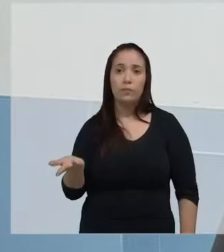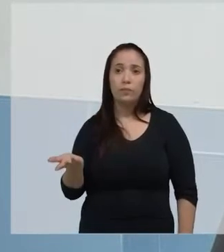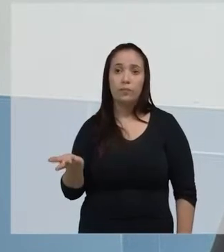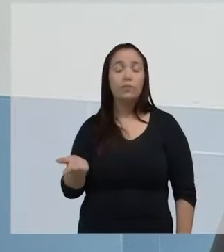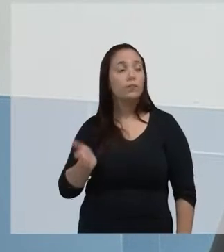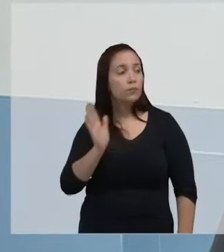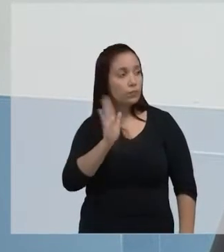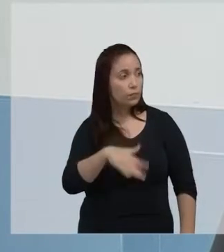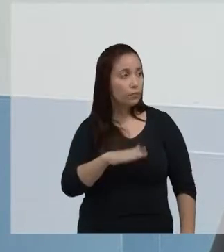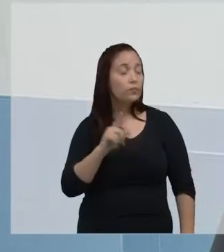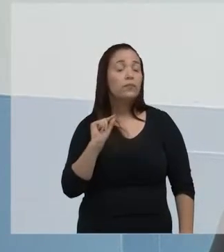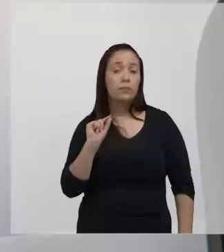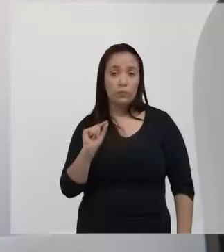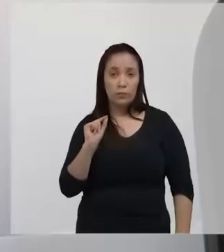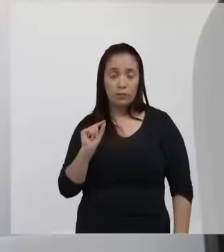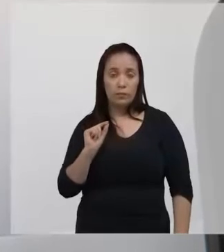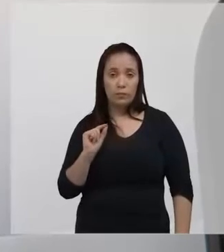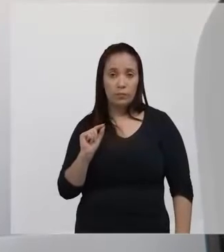Carlos Frederico,